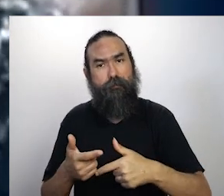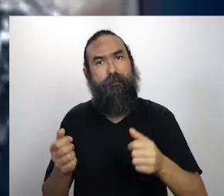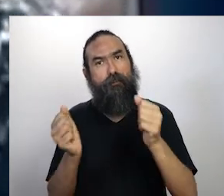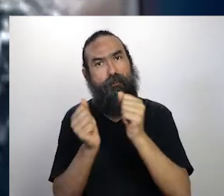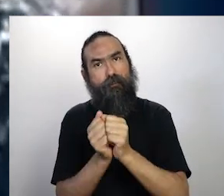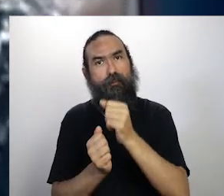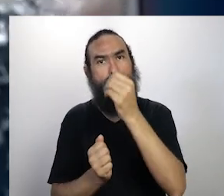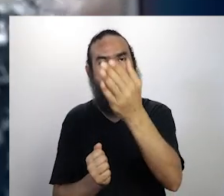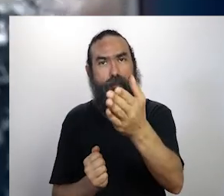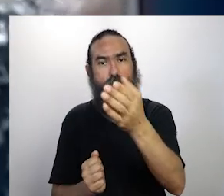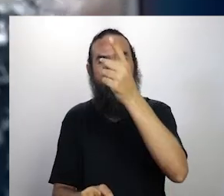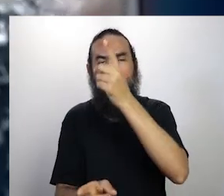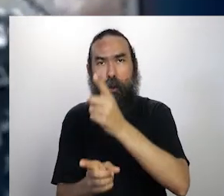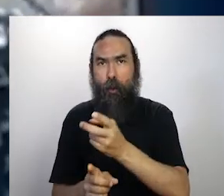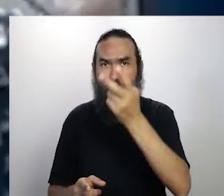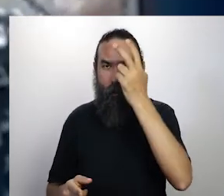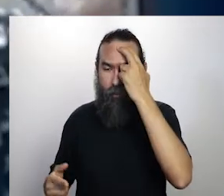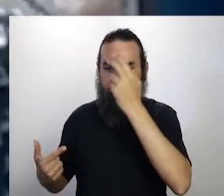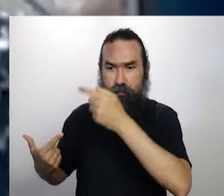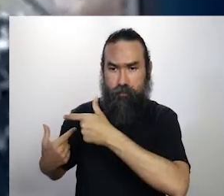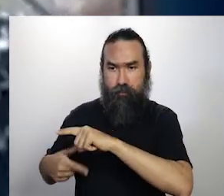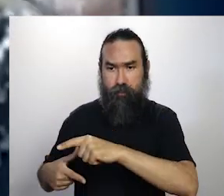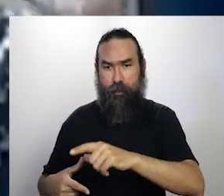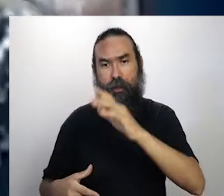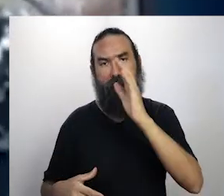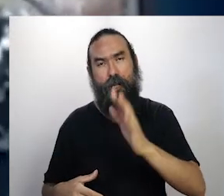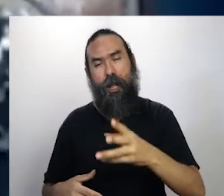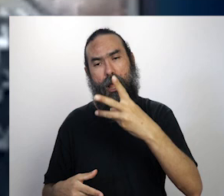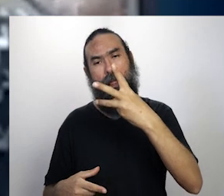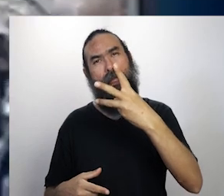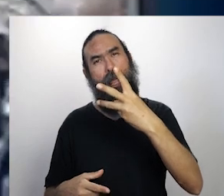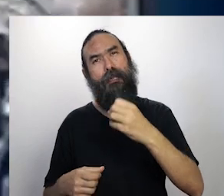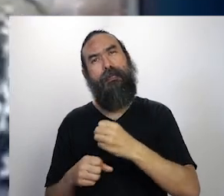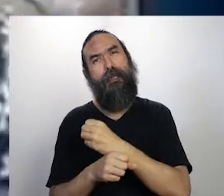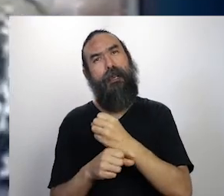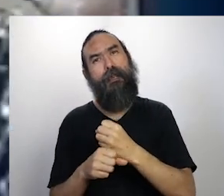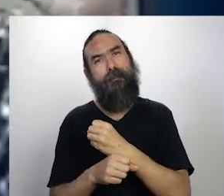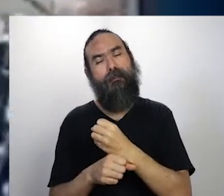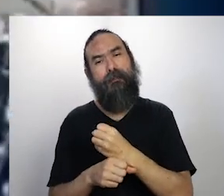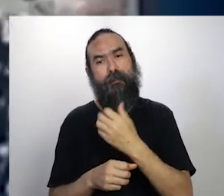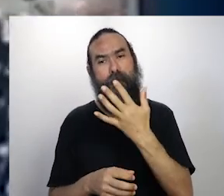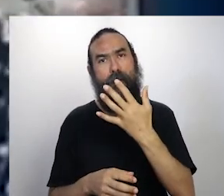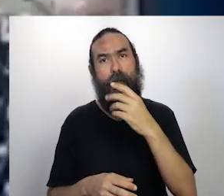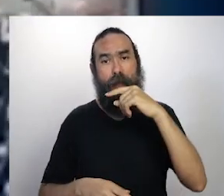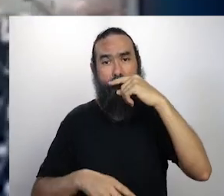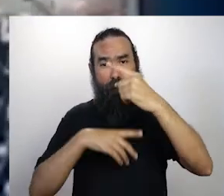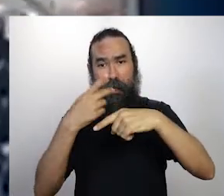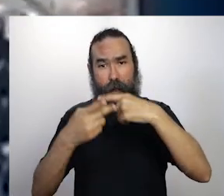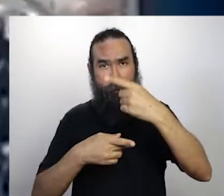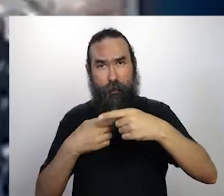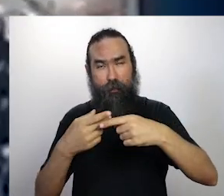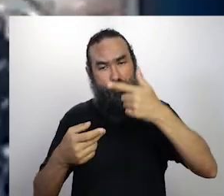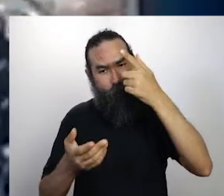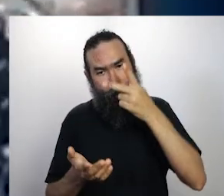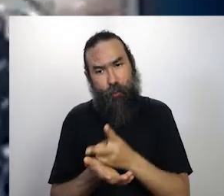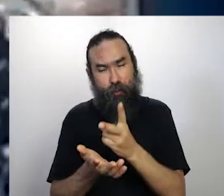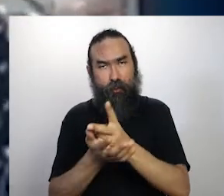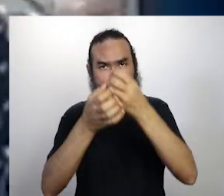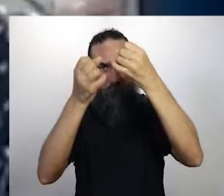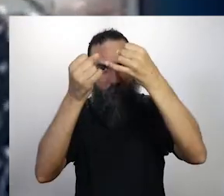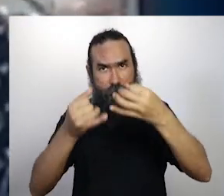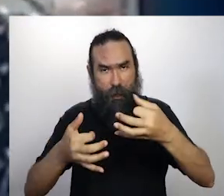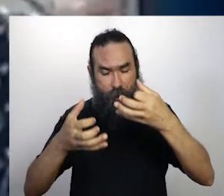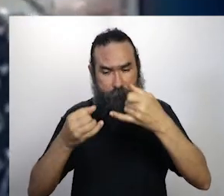com o Encontro de Culturas, que já tem 3 anos, e sobre isso, ela disse que fala depois, porque o som dela teve uma coisa